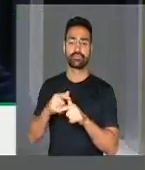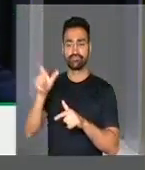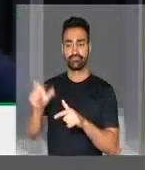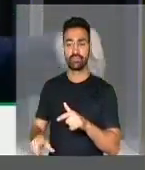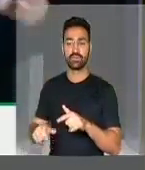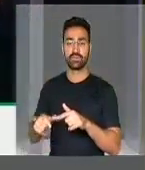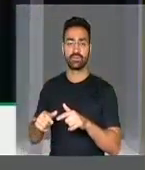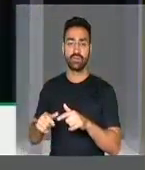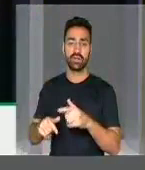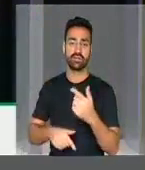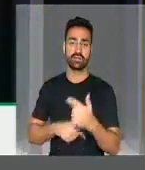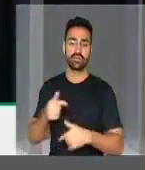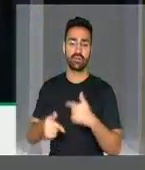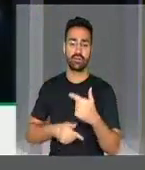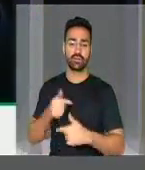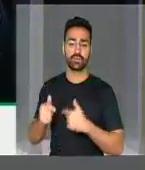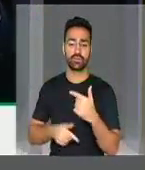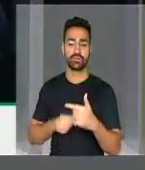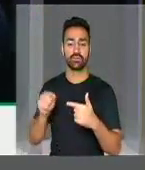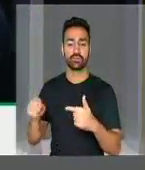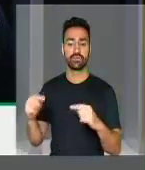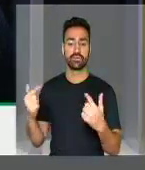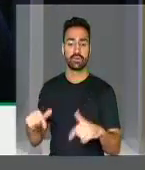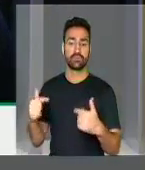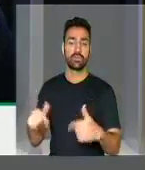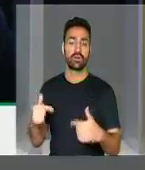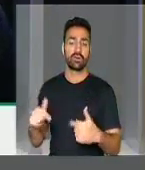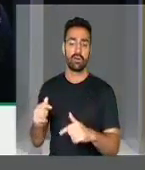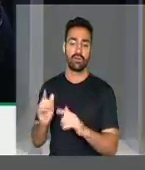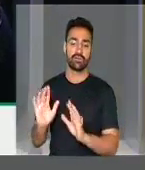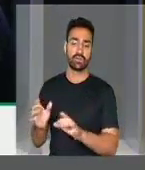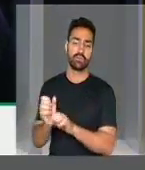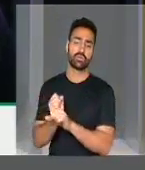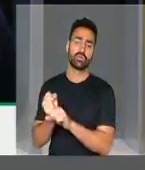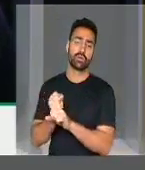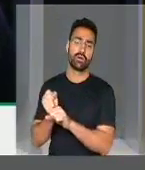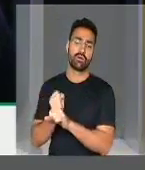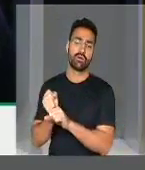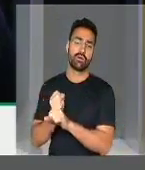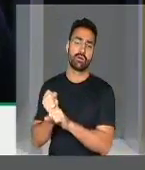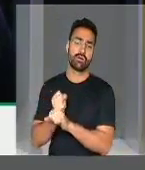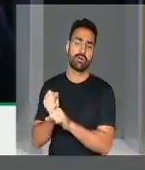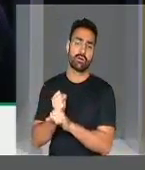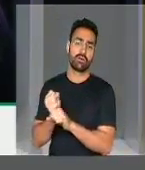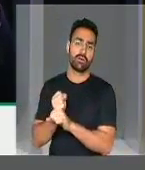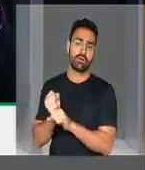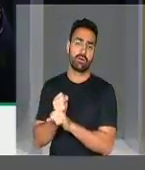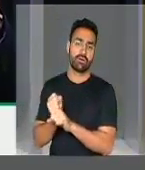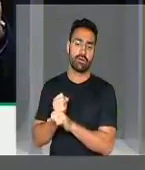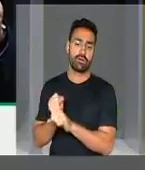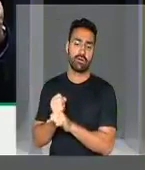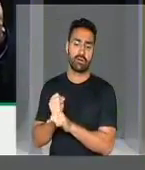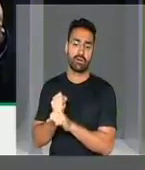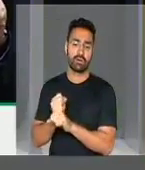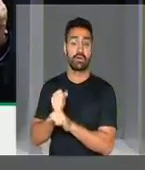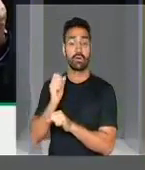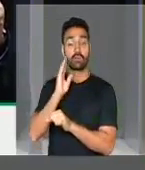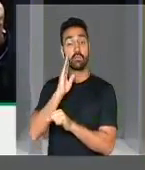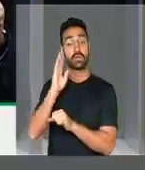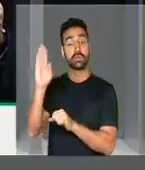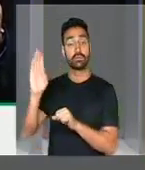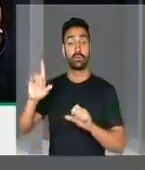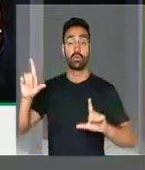função que ocupava há algumas décadas no principal órgão de comunicação